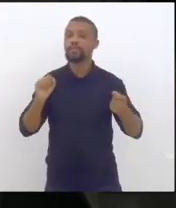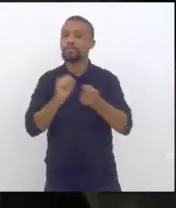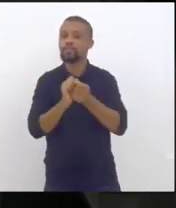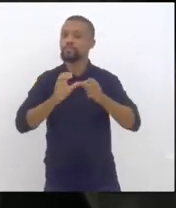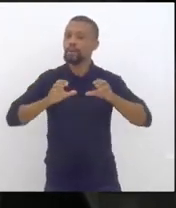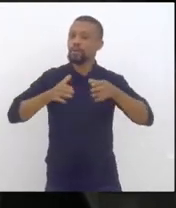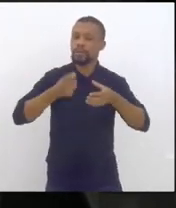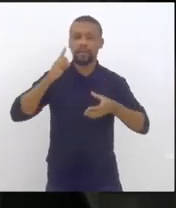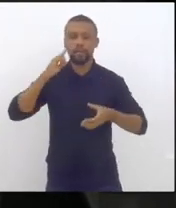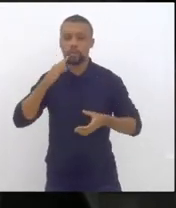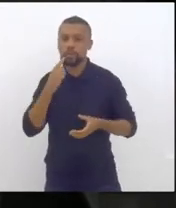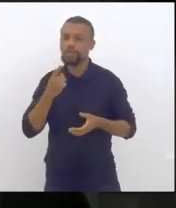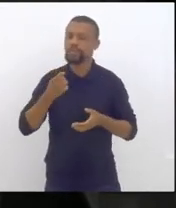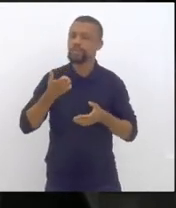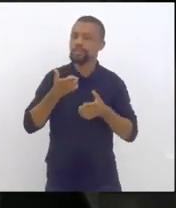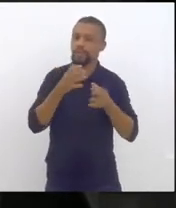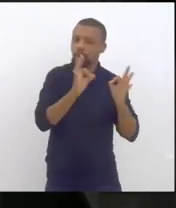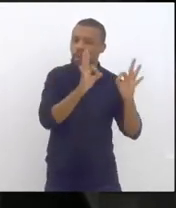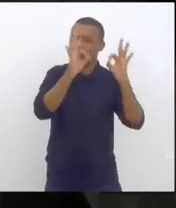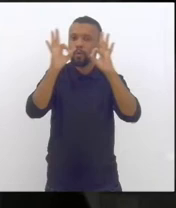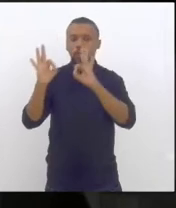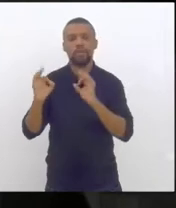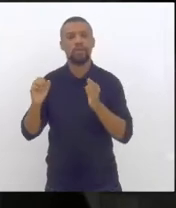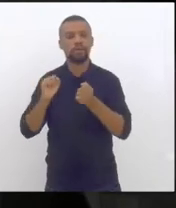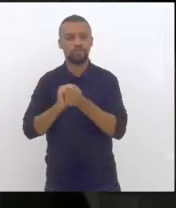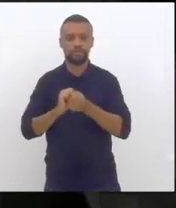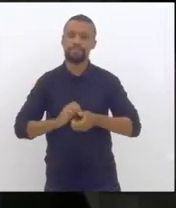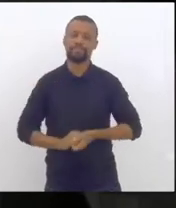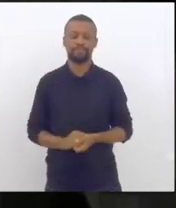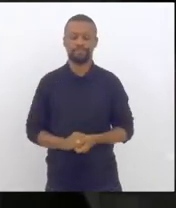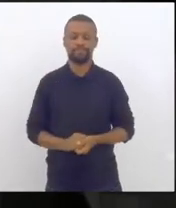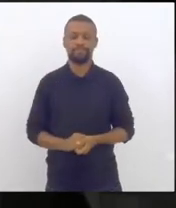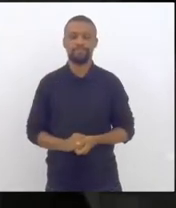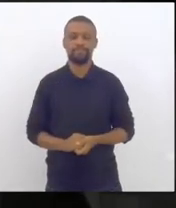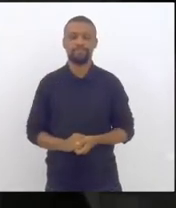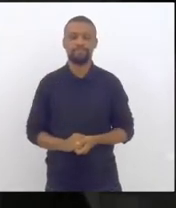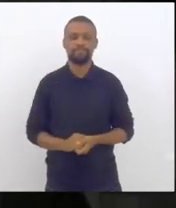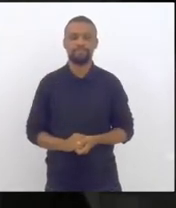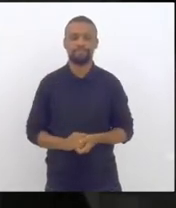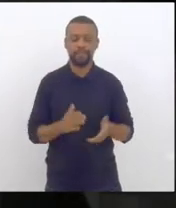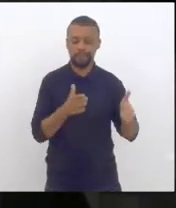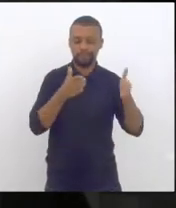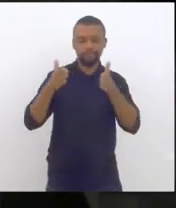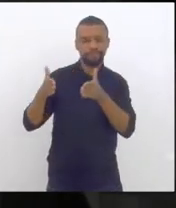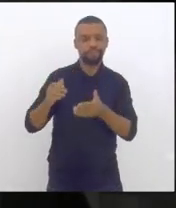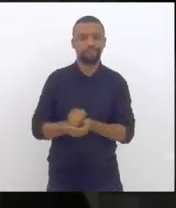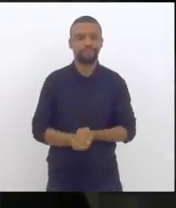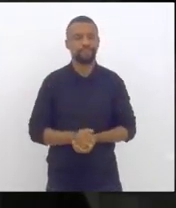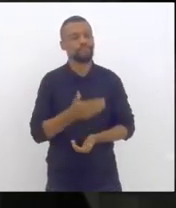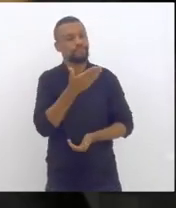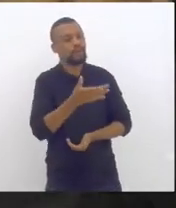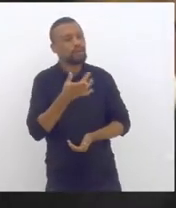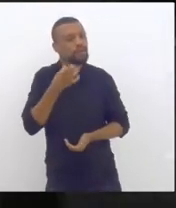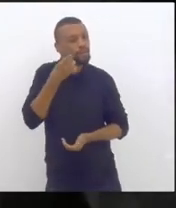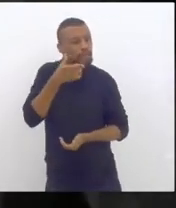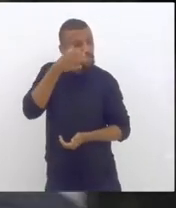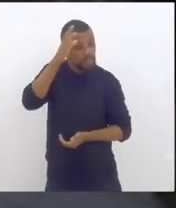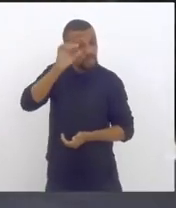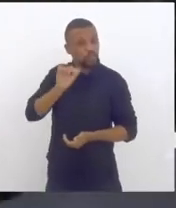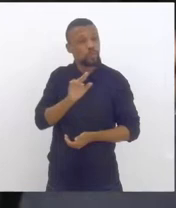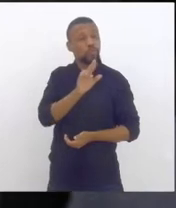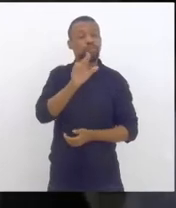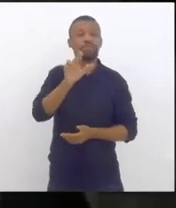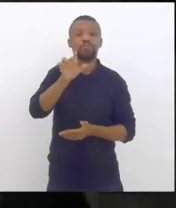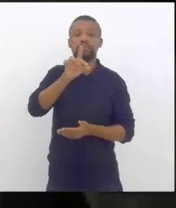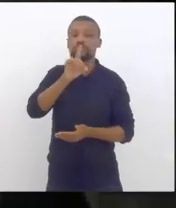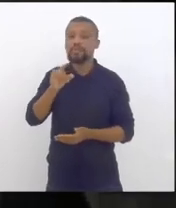surda que nos acompanha deputada a tia Ju em Quatorze de Dezembro